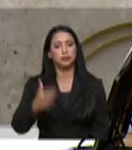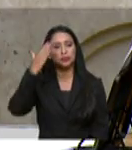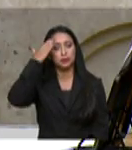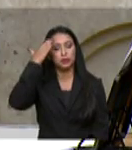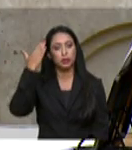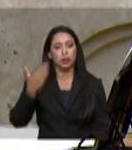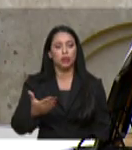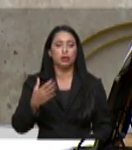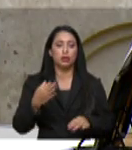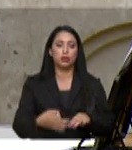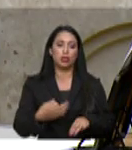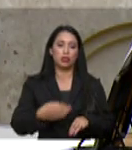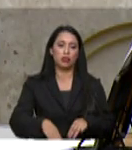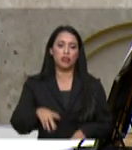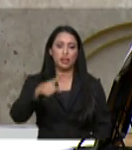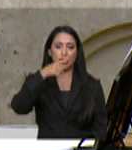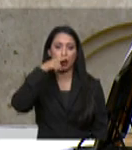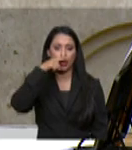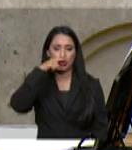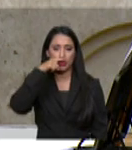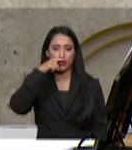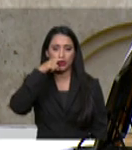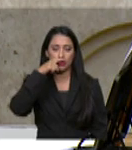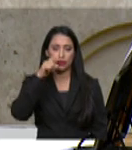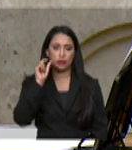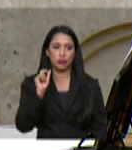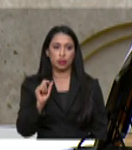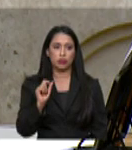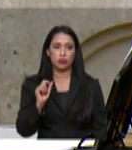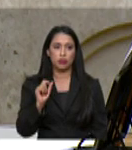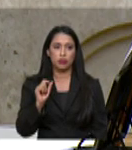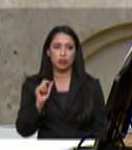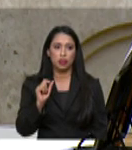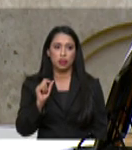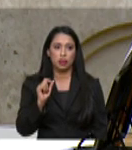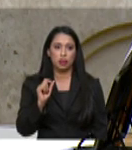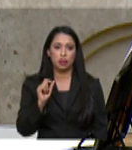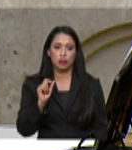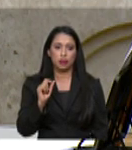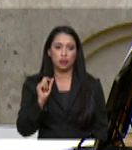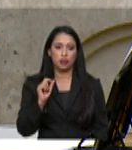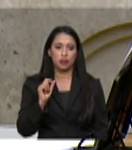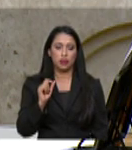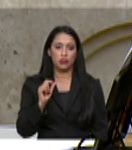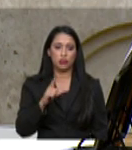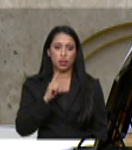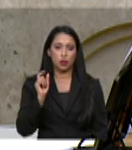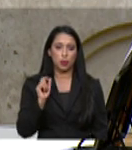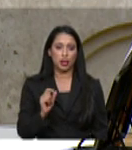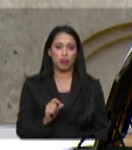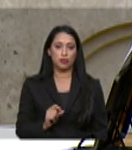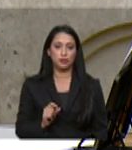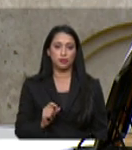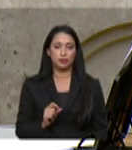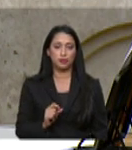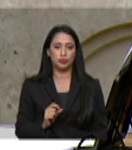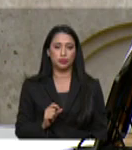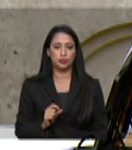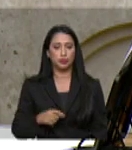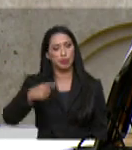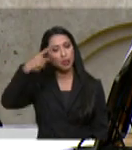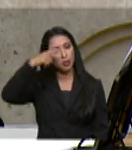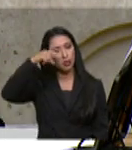obrigado Ministro Edson fachin pelo seu poder de síntese como vota Ministro Roberto